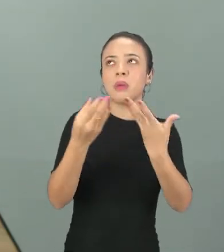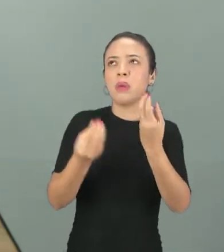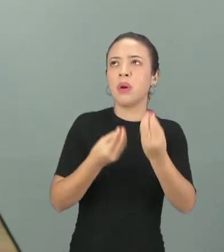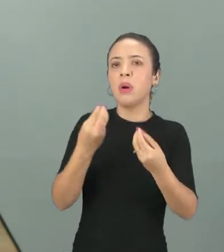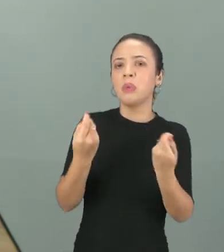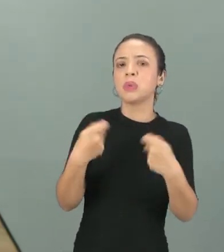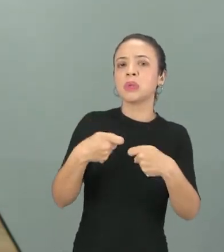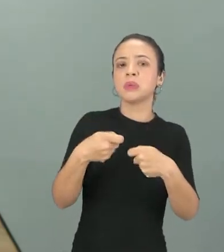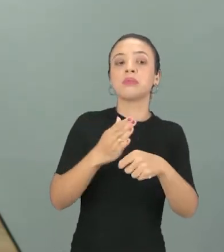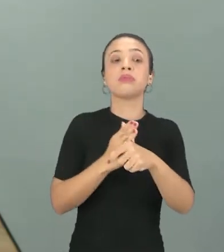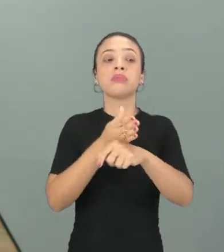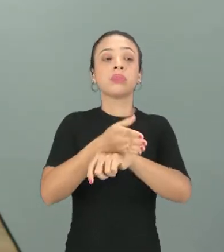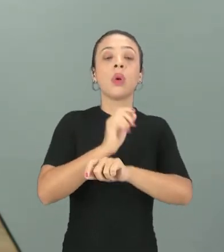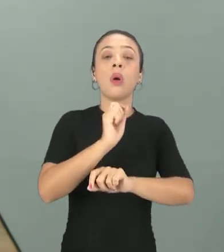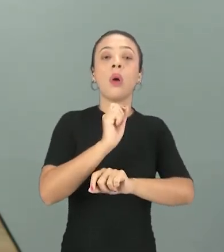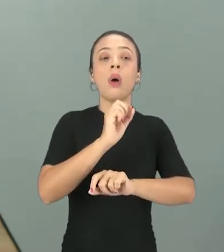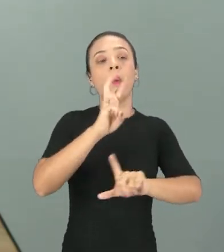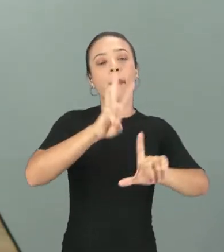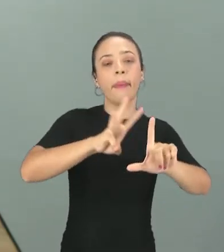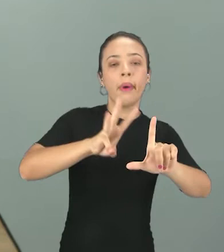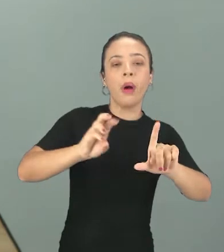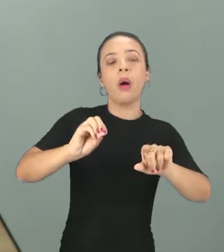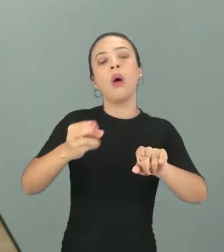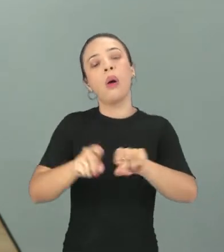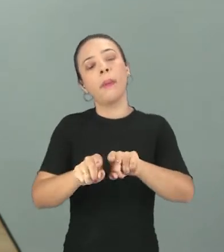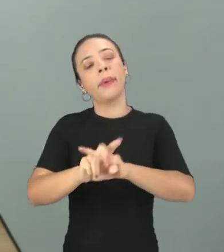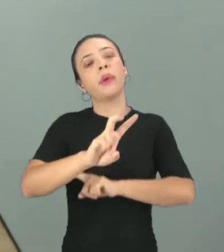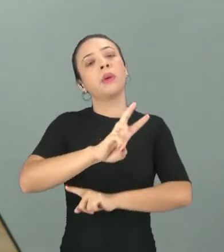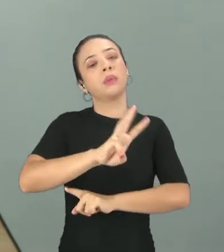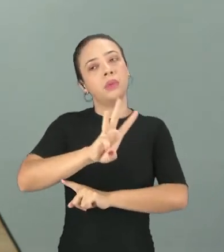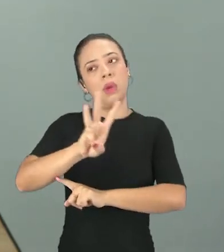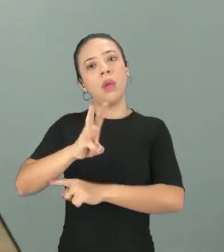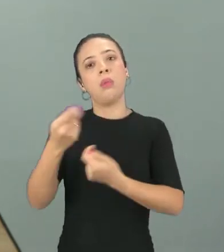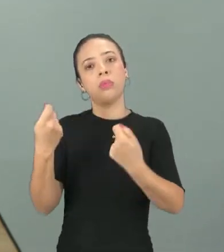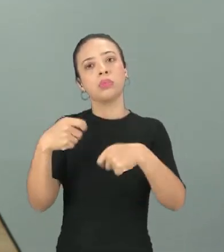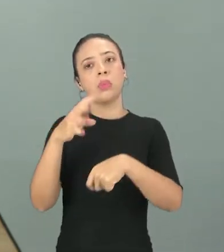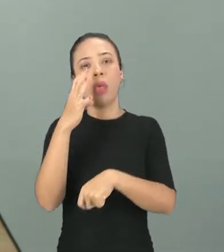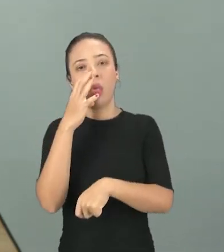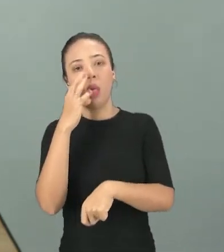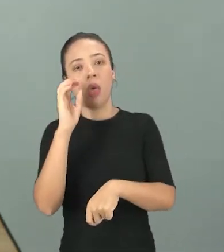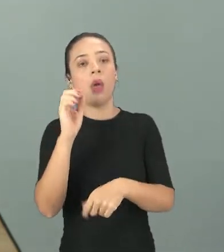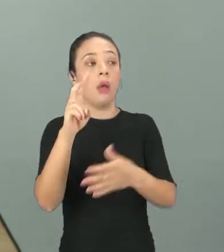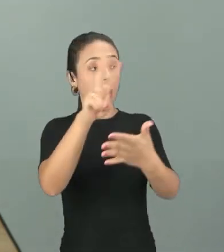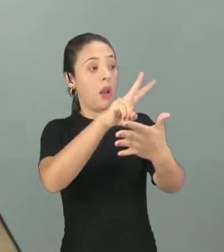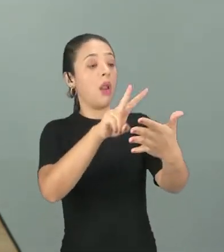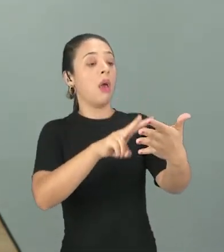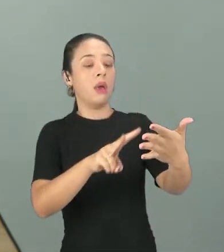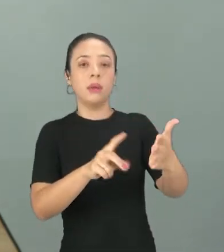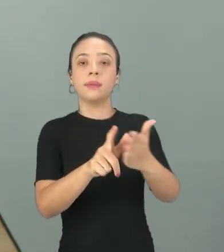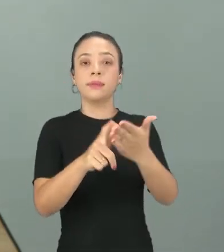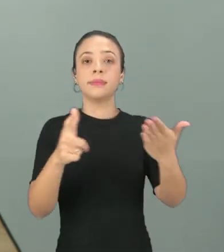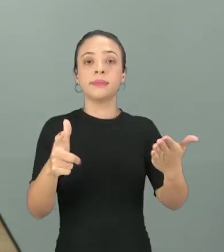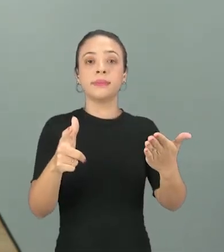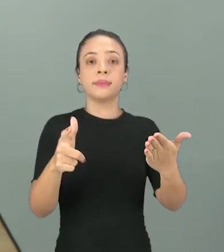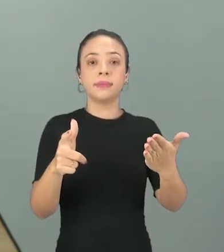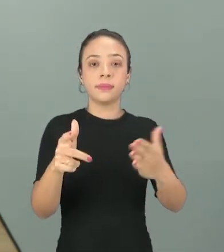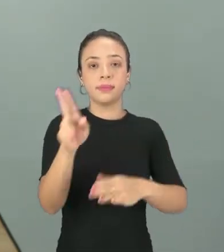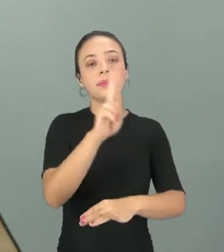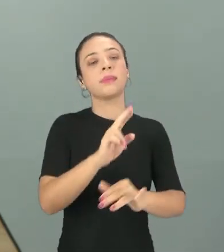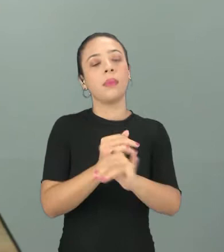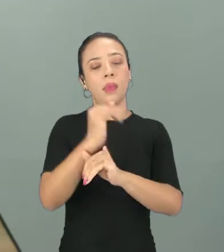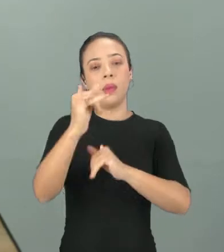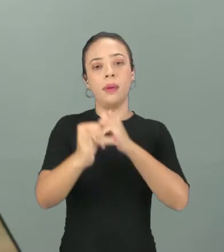gente acessar um site e podemos assistir, acompanhar e fazer a leitura de jornais